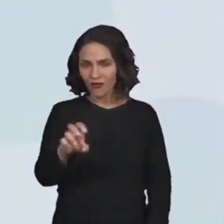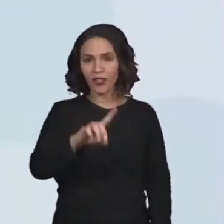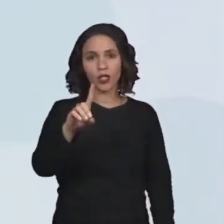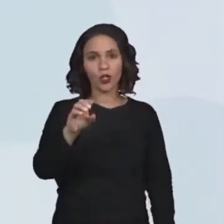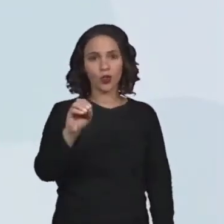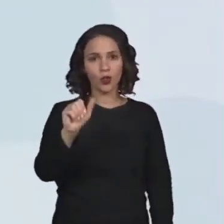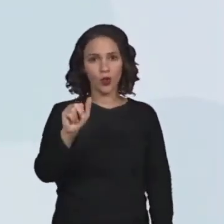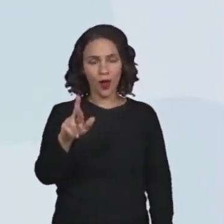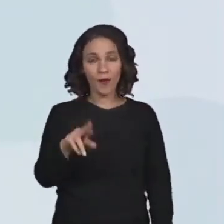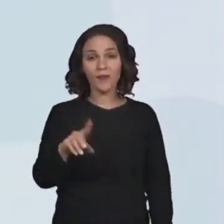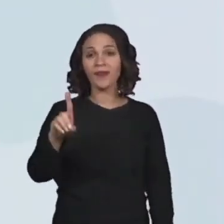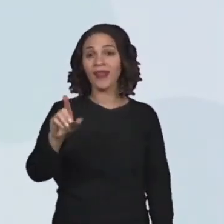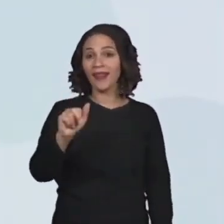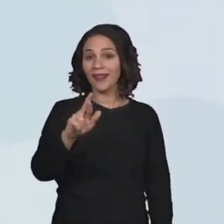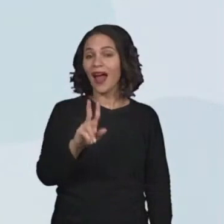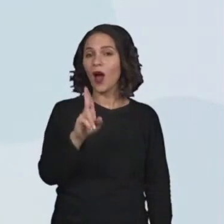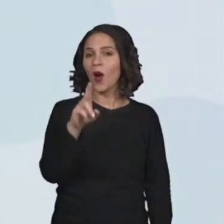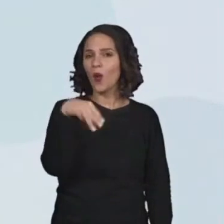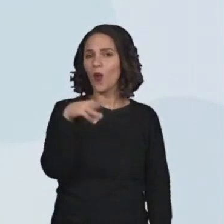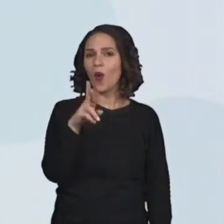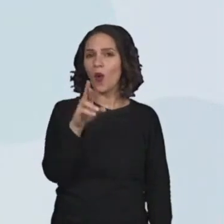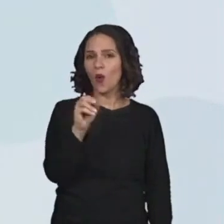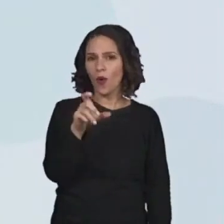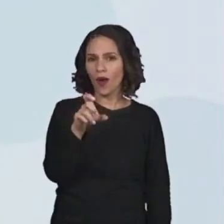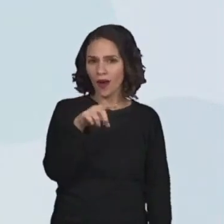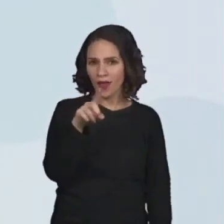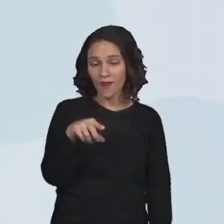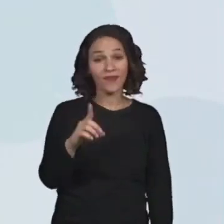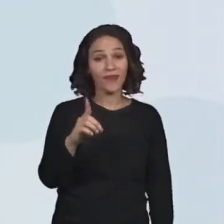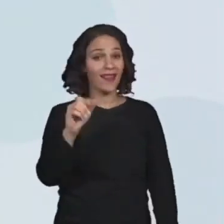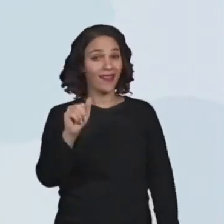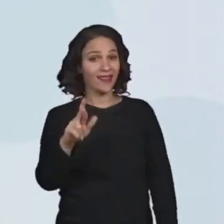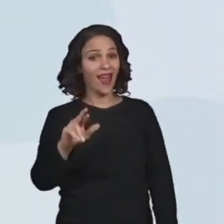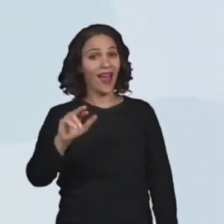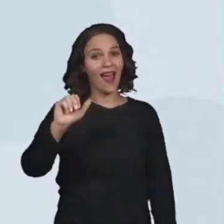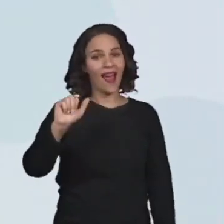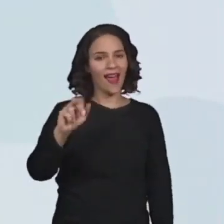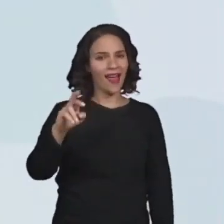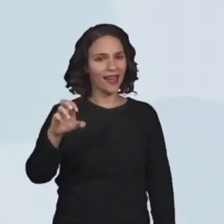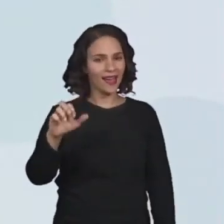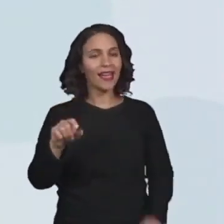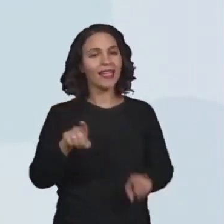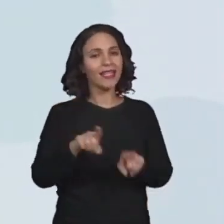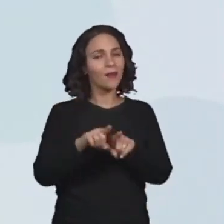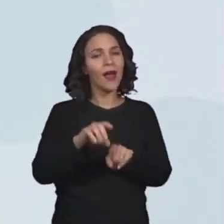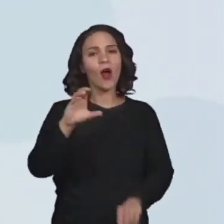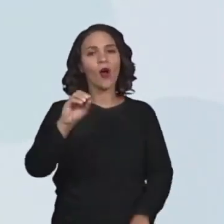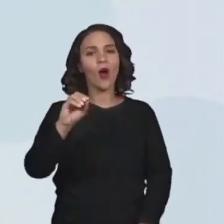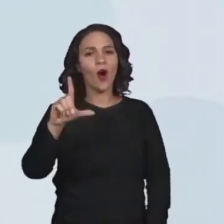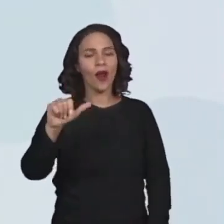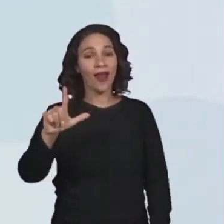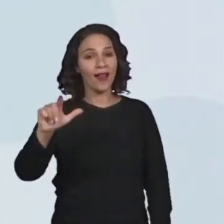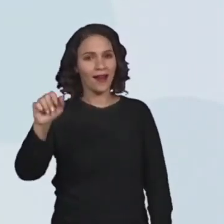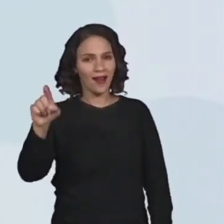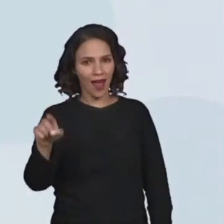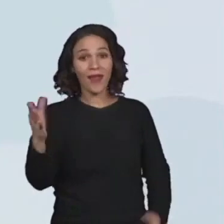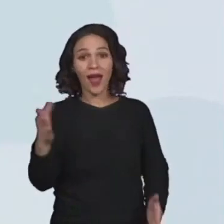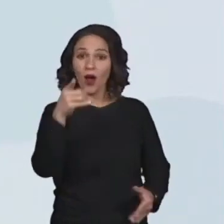um rolê, mano, dar área, cola lá. Agora eu vou dar um tempinho para vocês